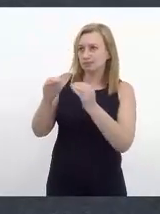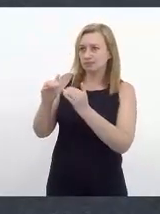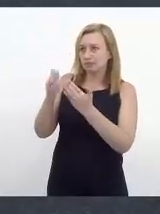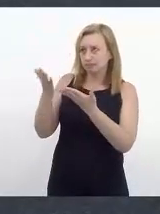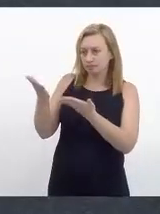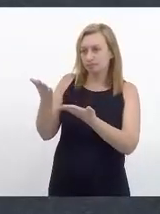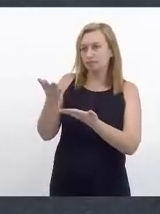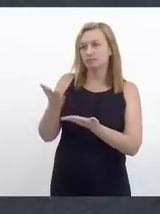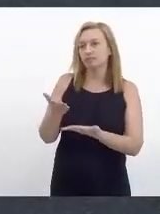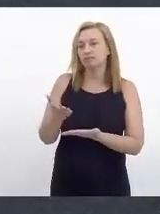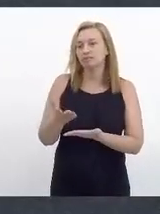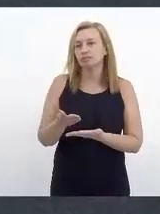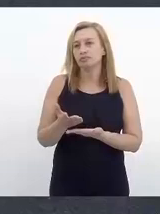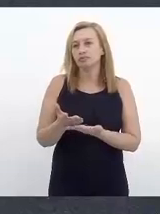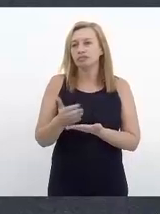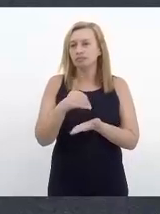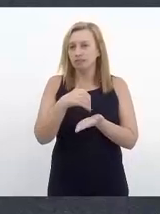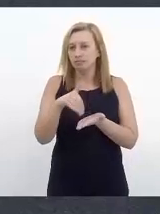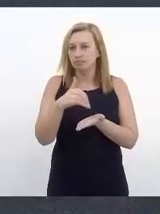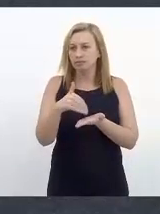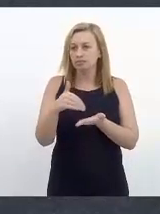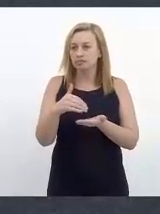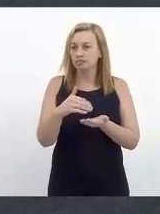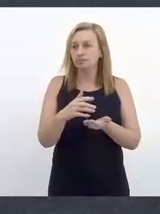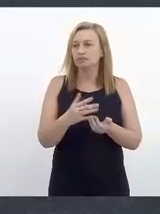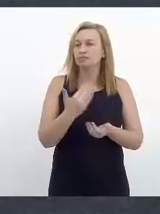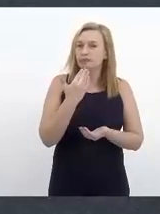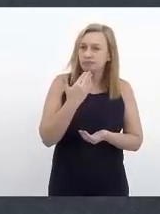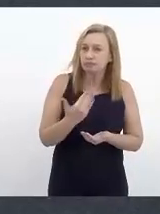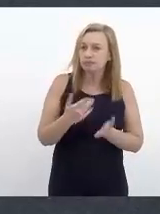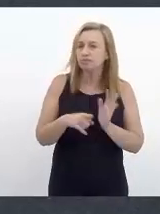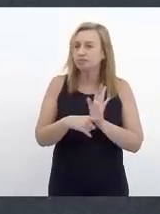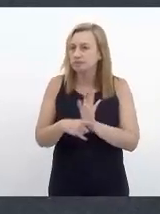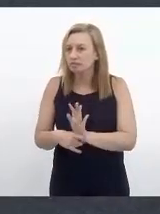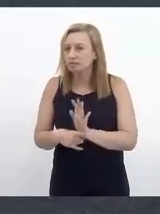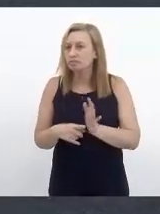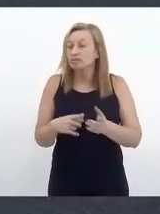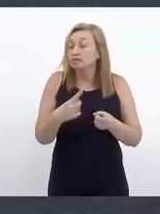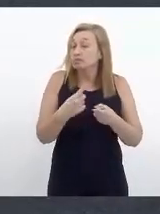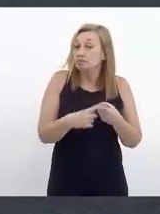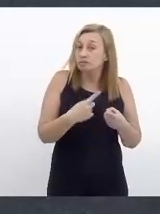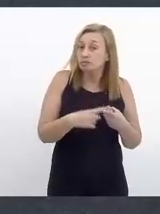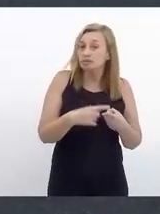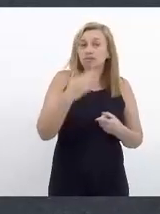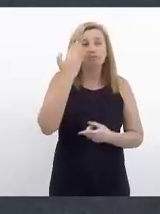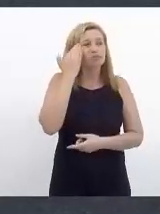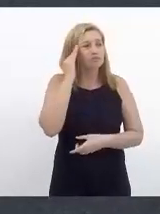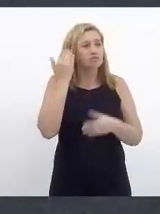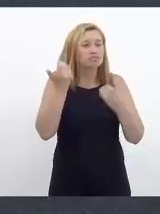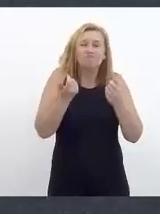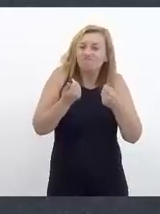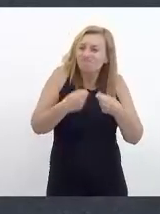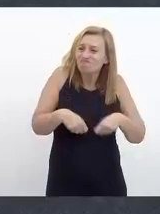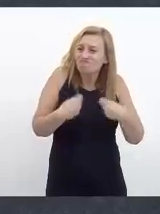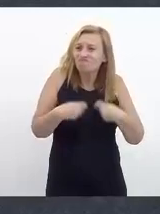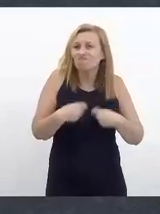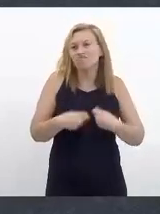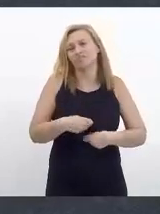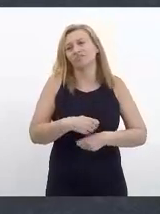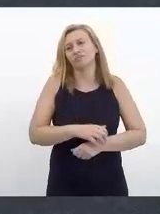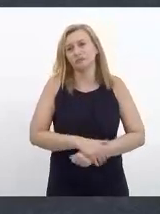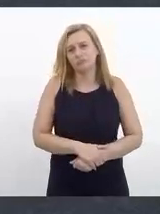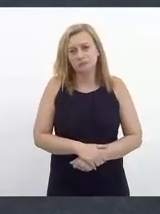né, enquanto secretária, lhe pedi ajuda, porque a gente entende a necessidade